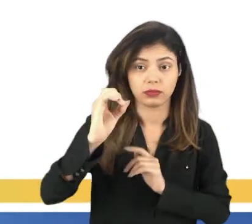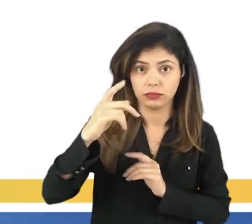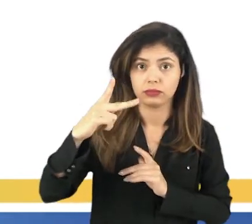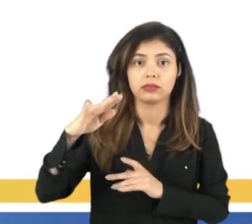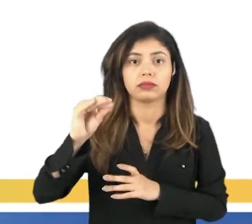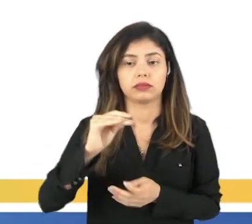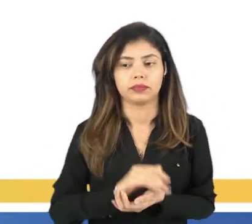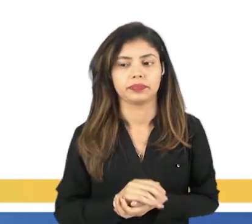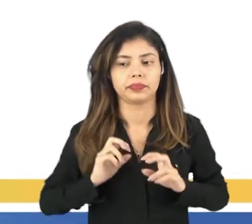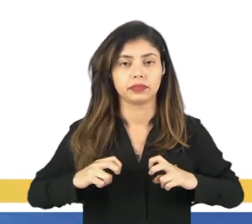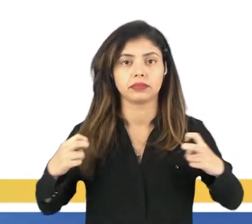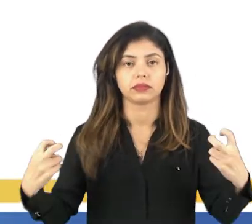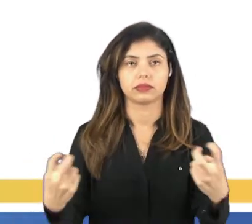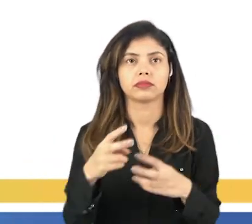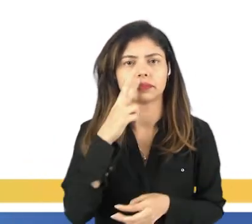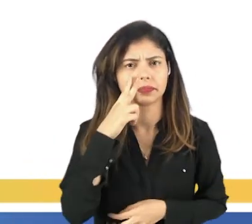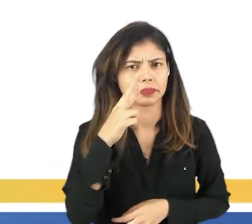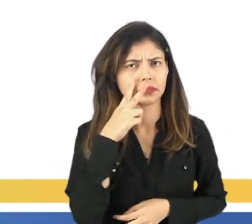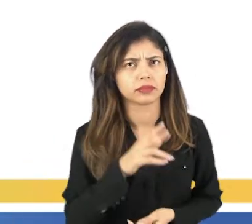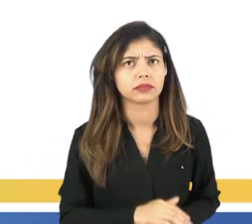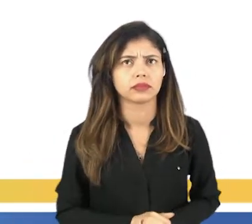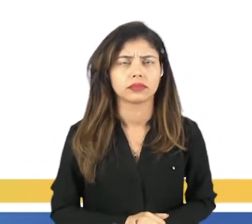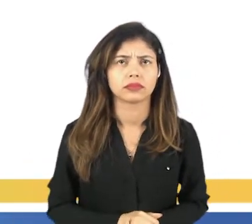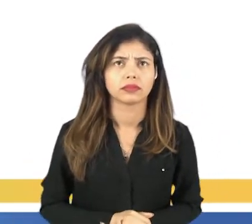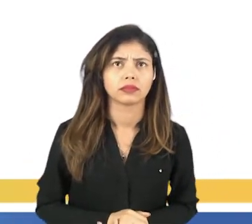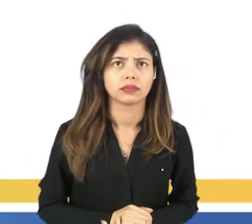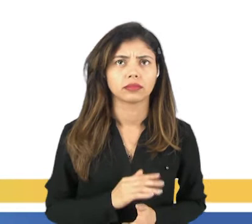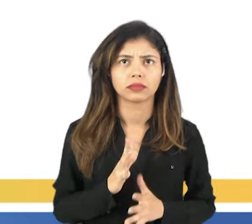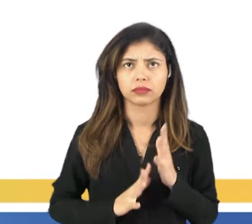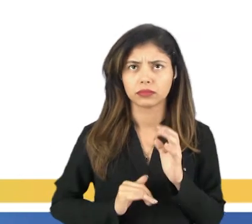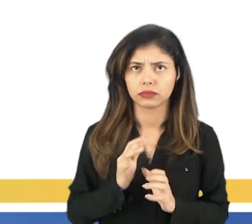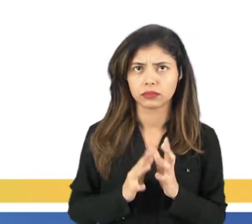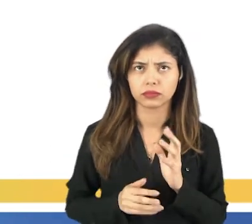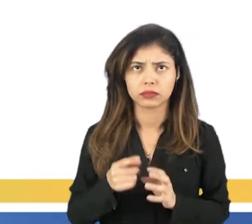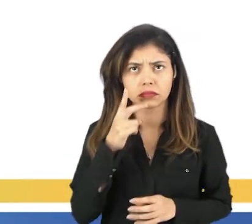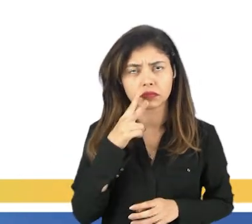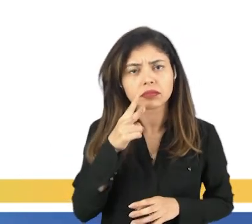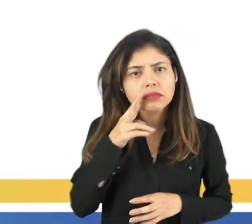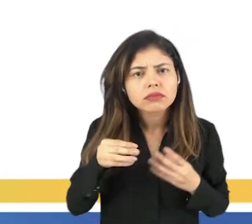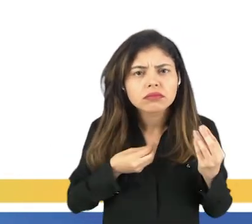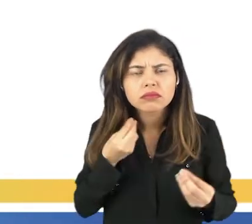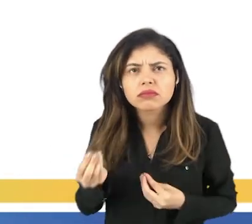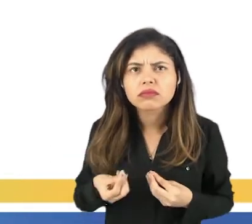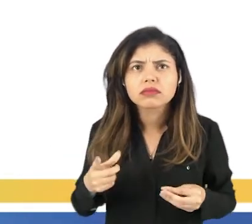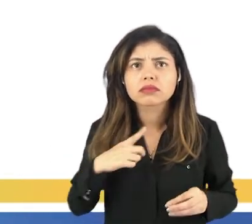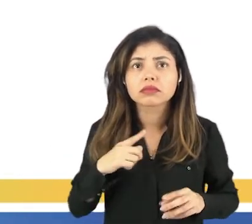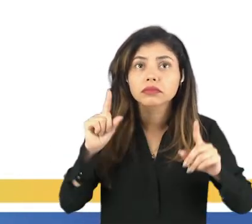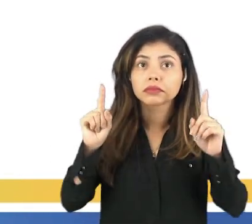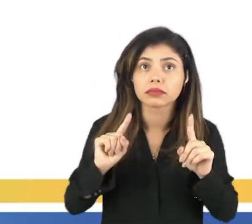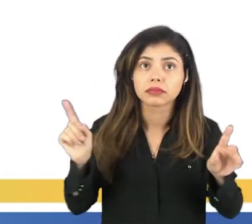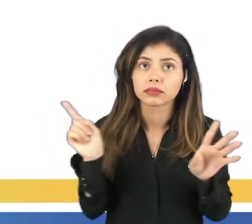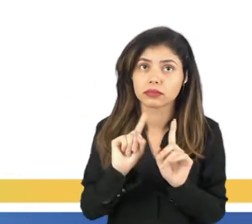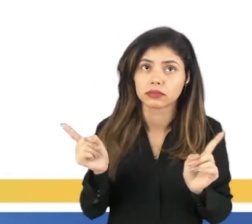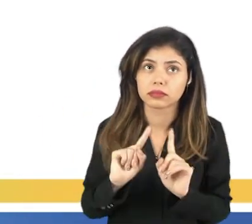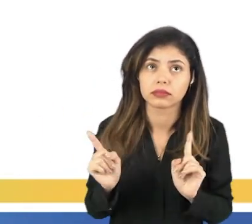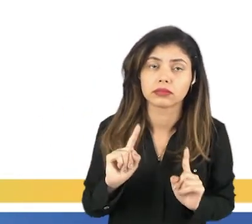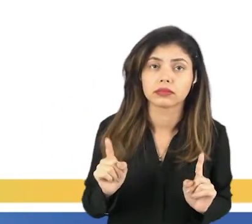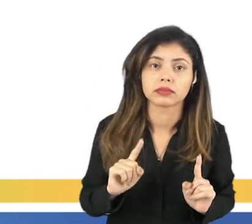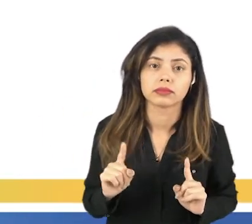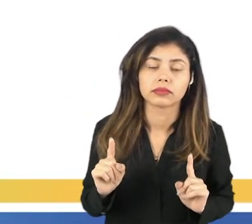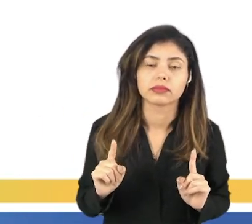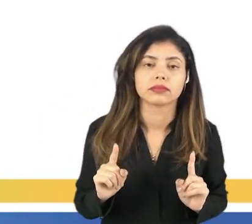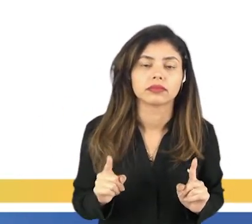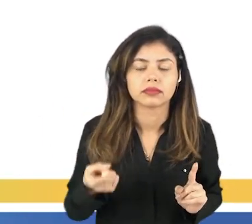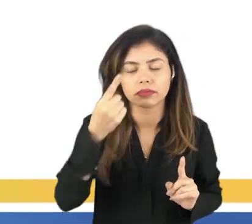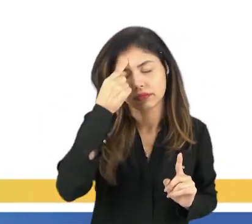ocupou. Presta atenção, aí tem um estádio, aí você pode confundir, meu Deus, como é que eu vou ver onde está essa torcida? Não, é questão de